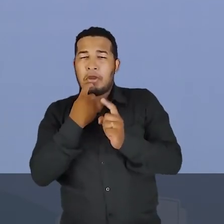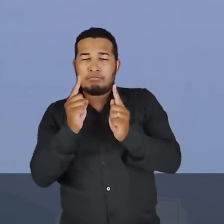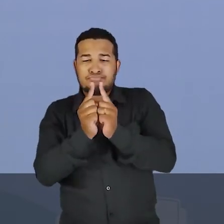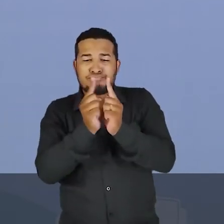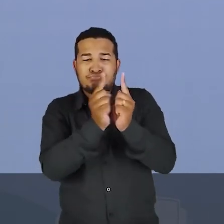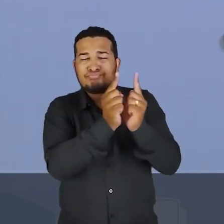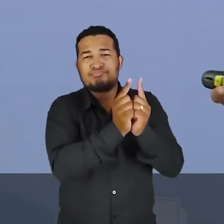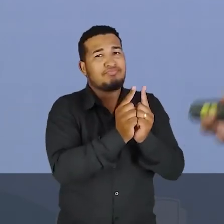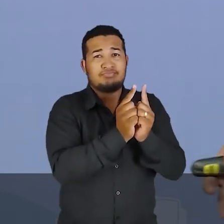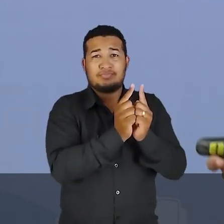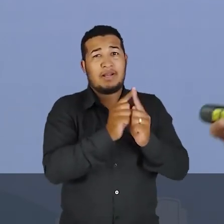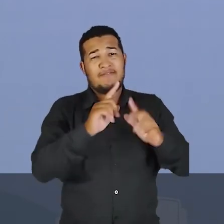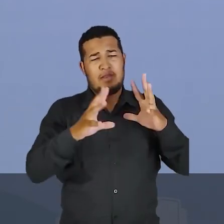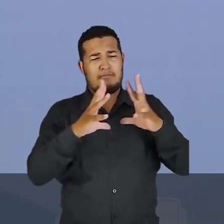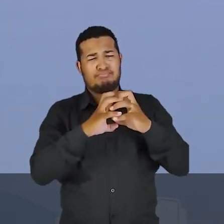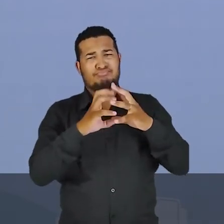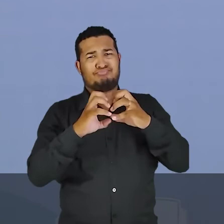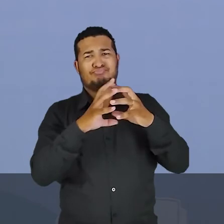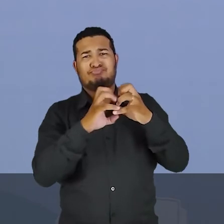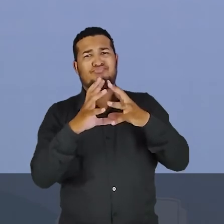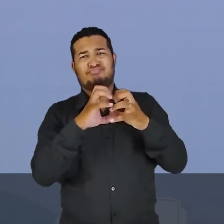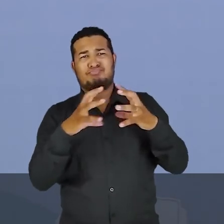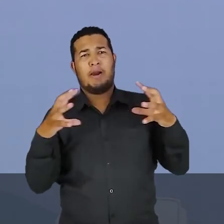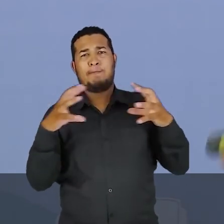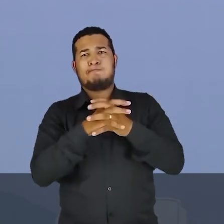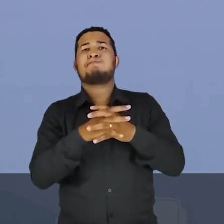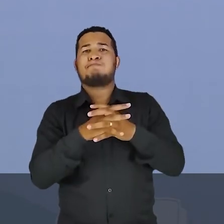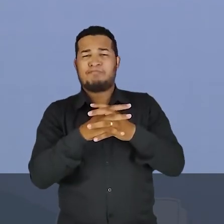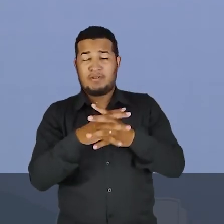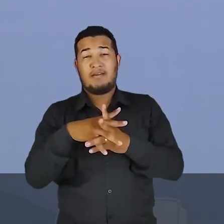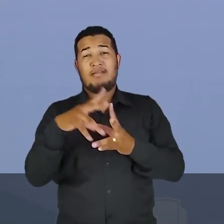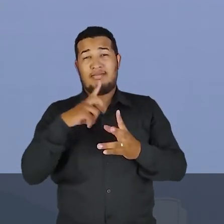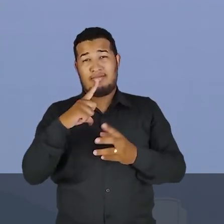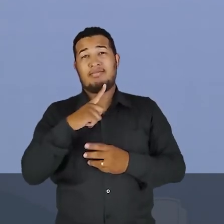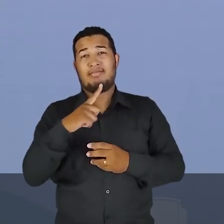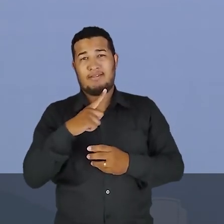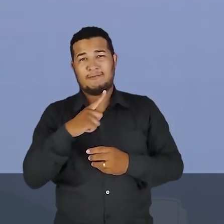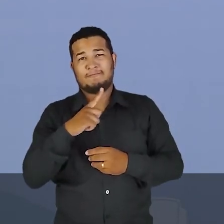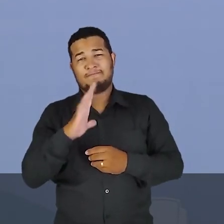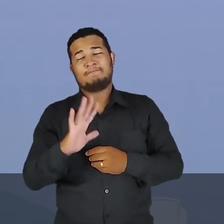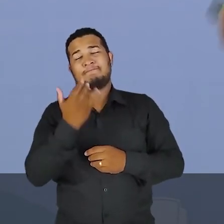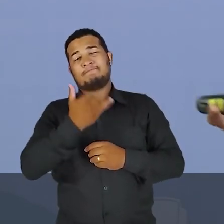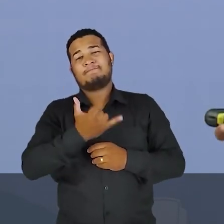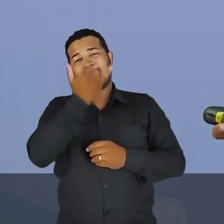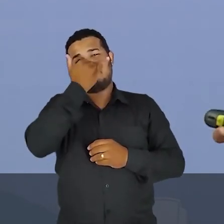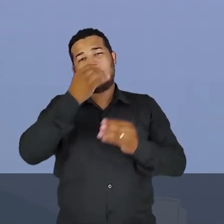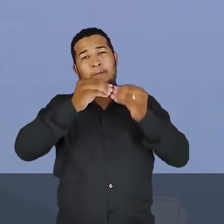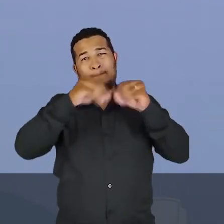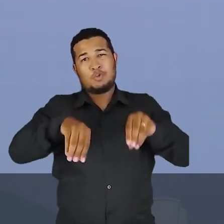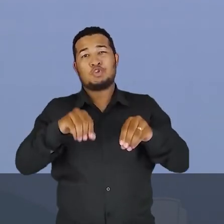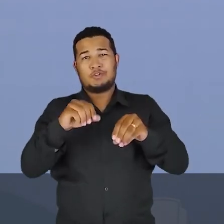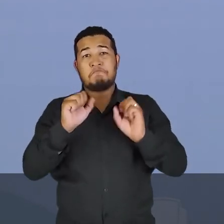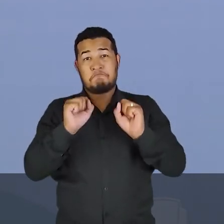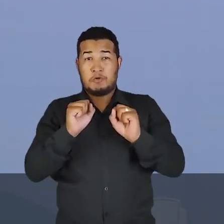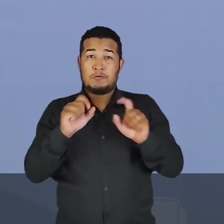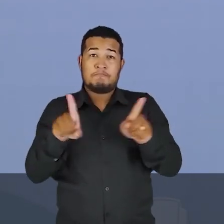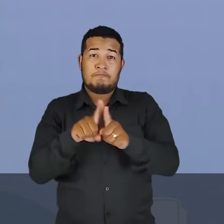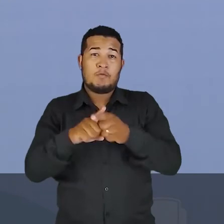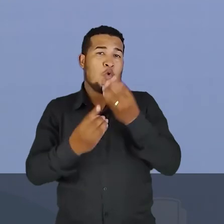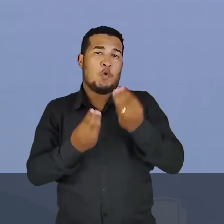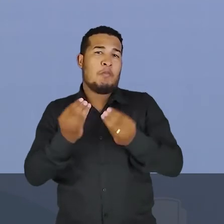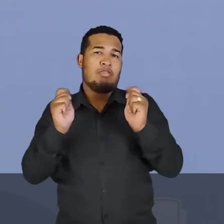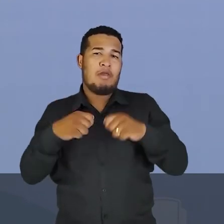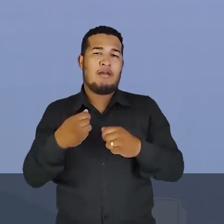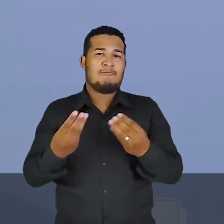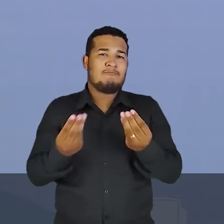a outra, senão você vai causar aí uma competição entre essas plantas, né, o que pode ser prejudicial para melhorar a qualidade